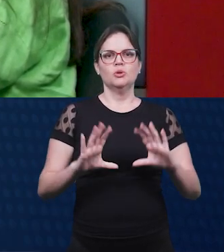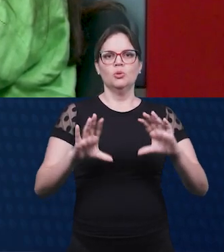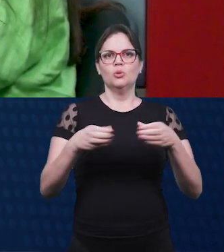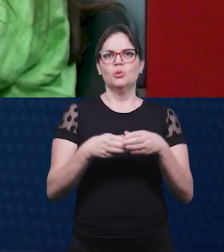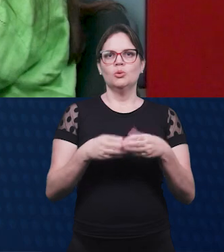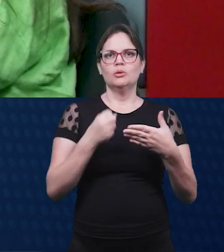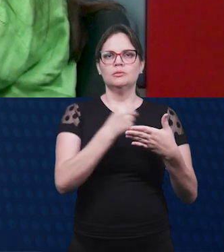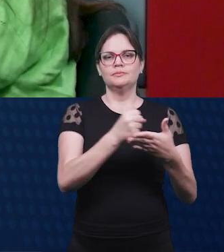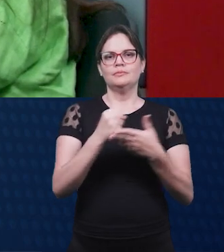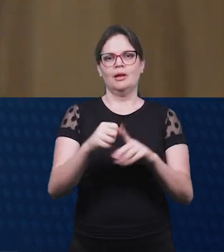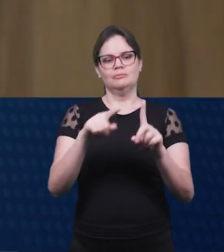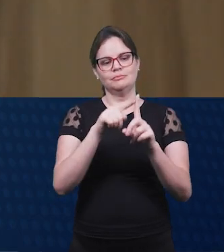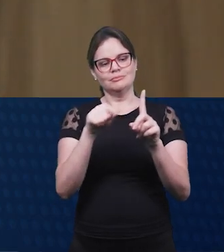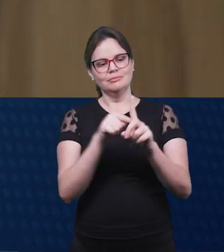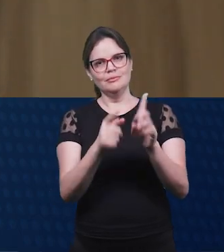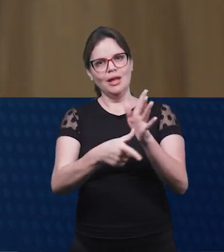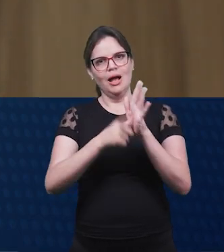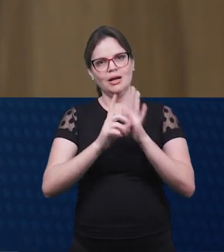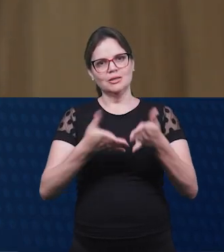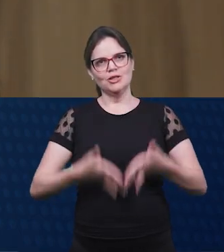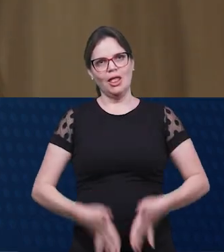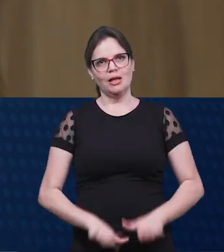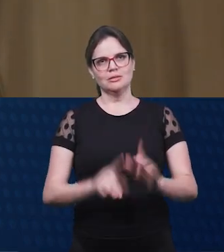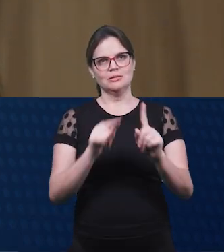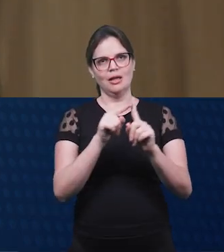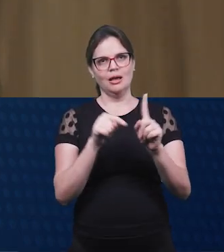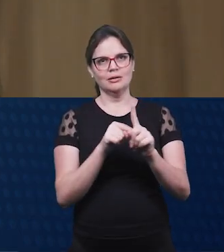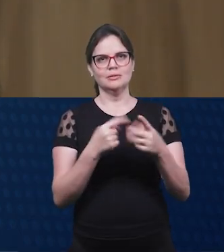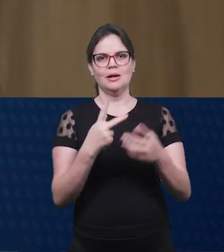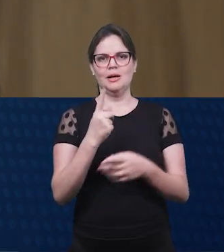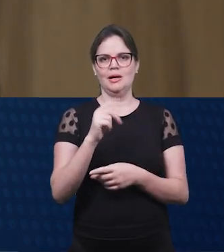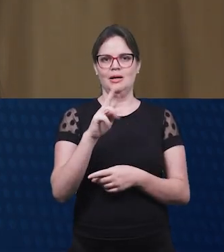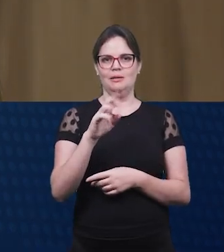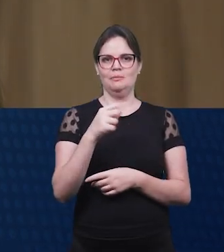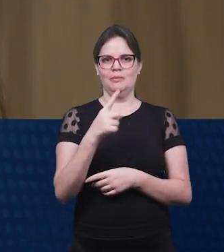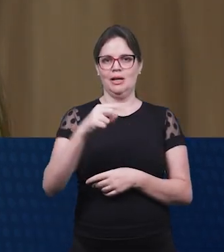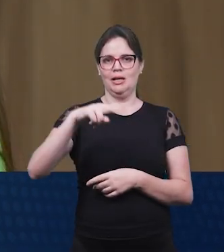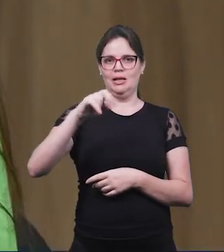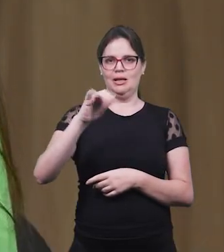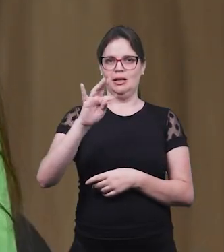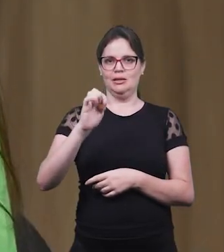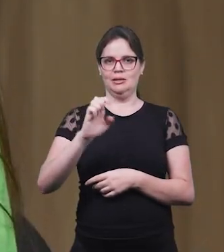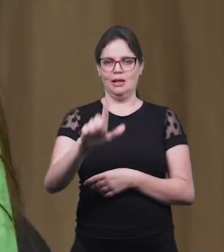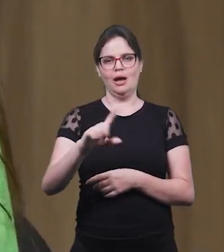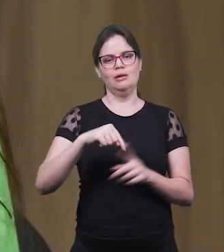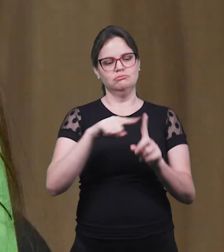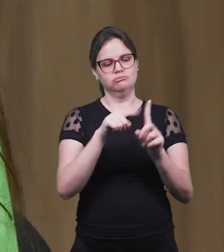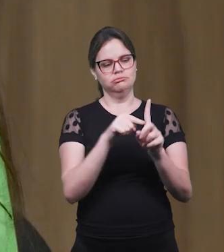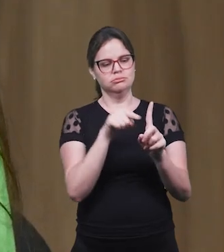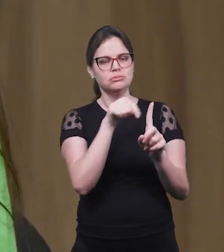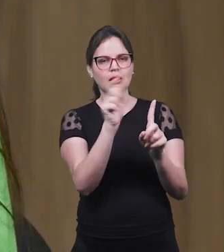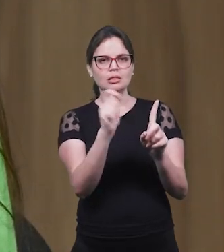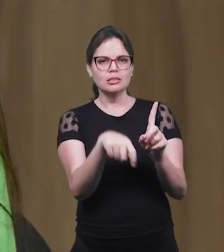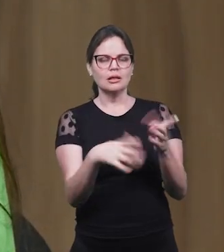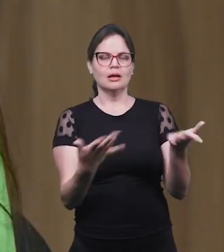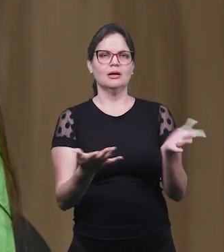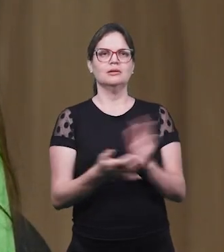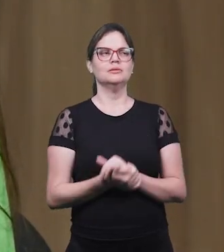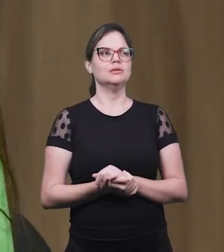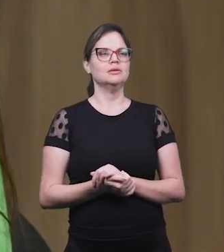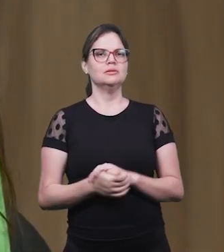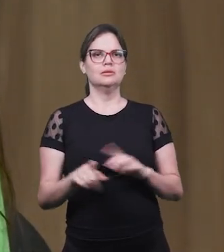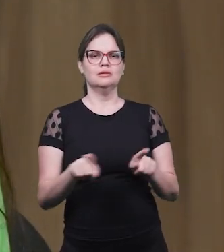consultórios de pré-natal, né? Pode fazer as consultas de pré-natal com a gestante. Então, a gente pode